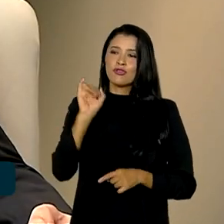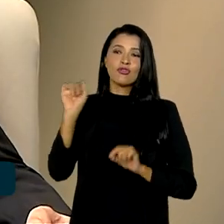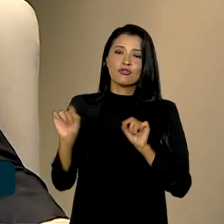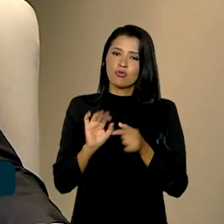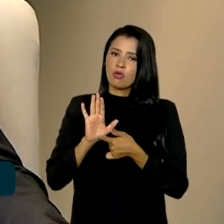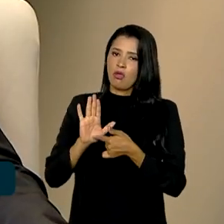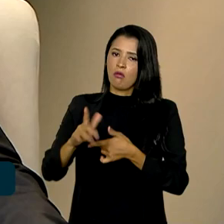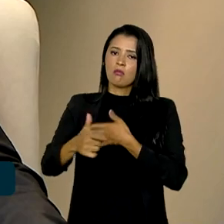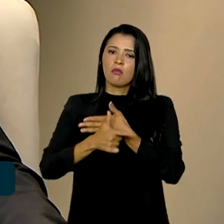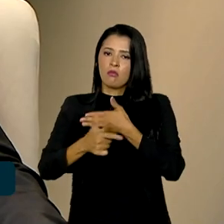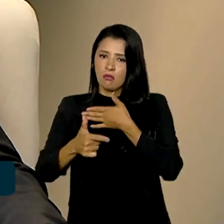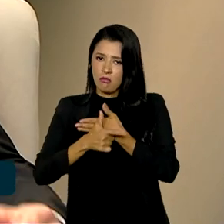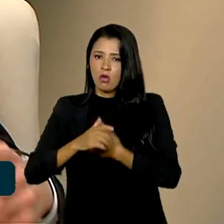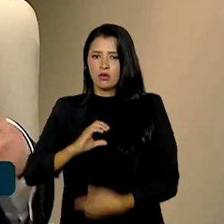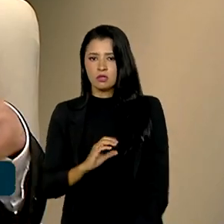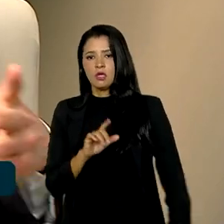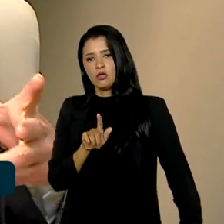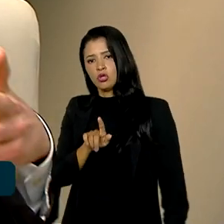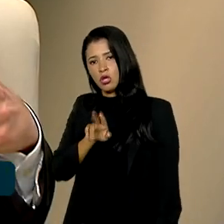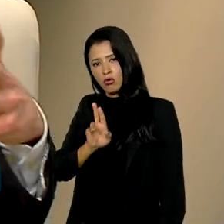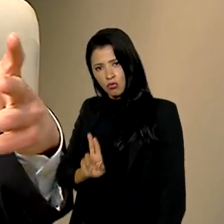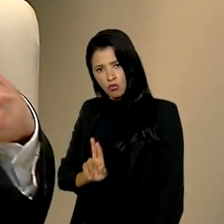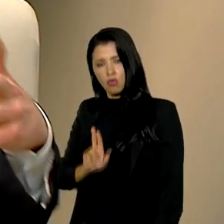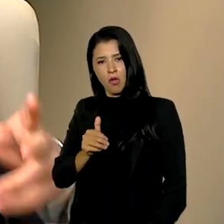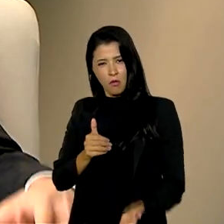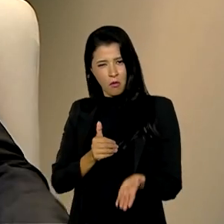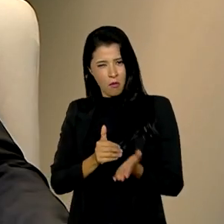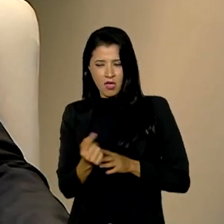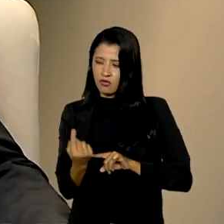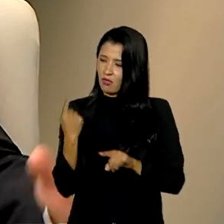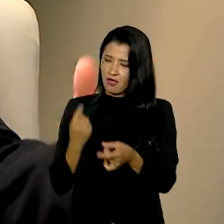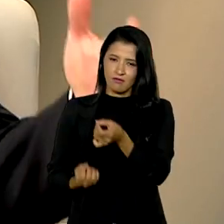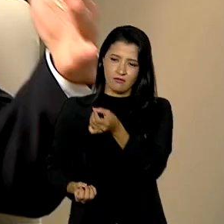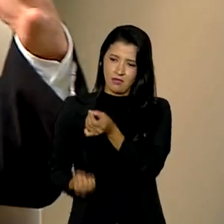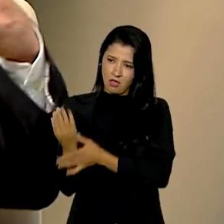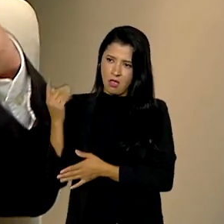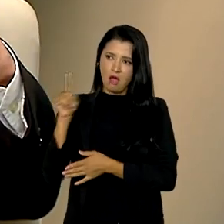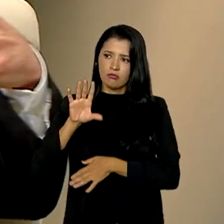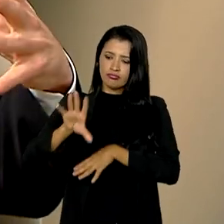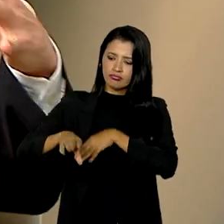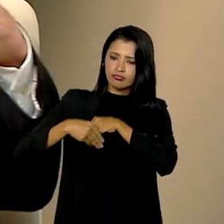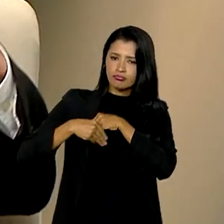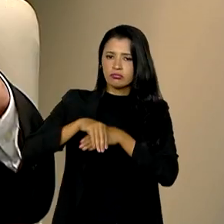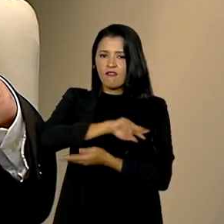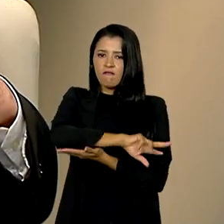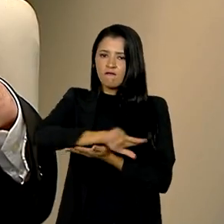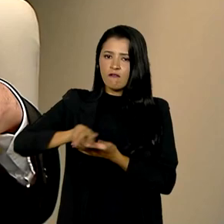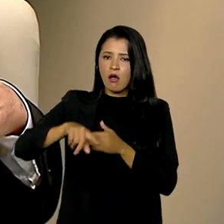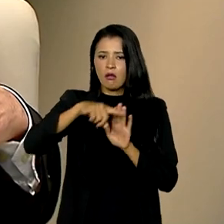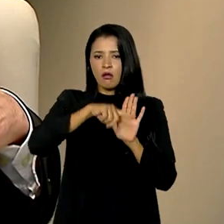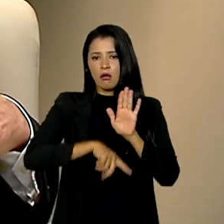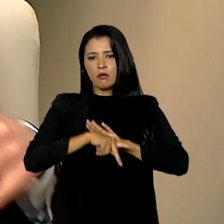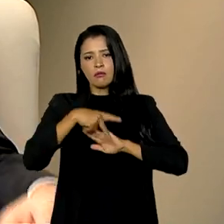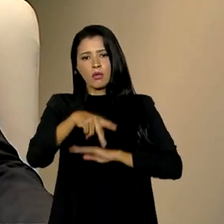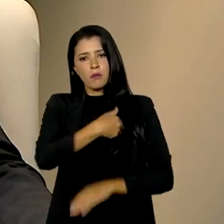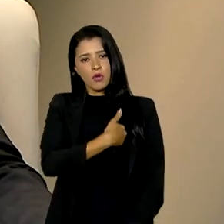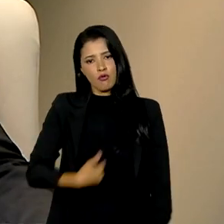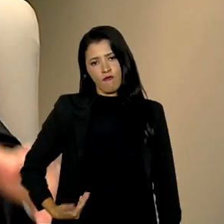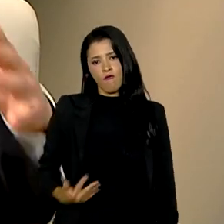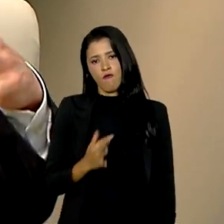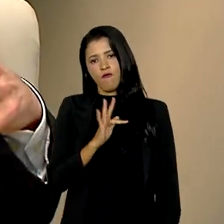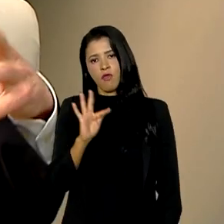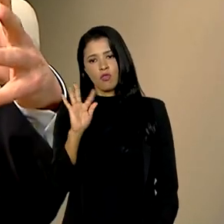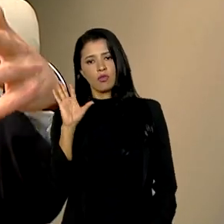da CGU. Logo no começo, quando ela foi criada, ao agregar uma série de agendas do governo federal,